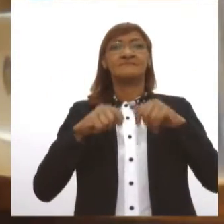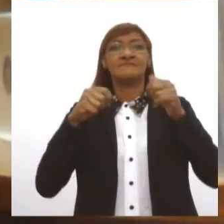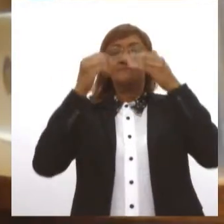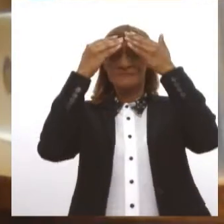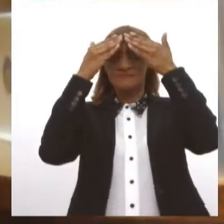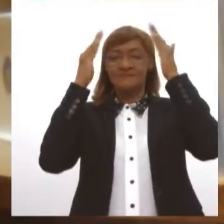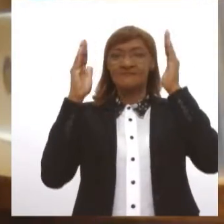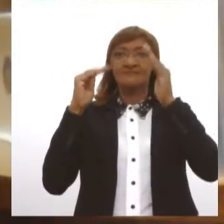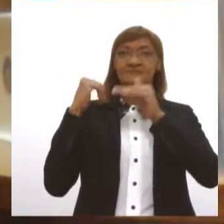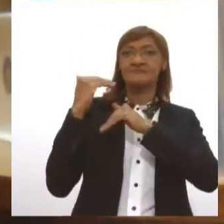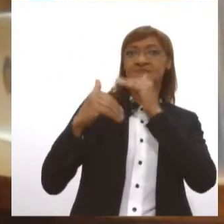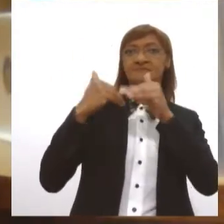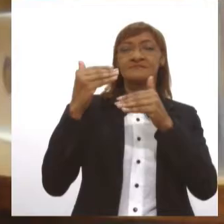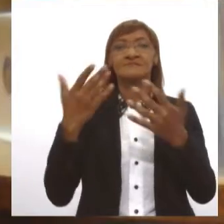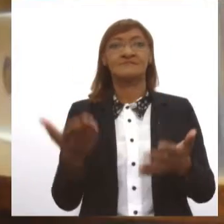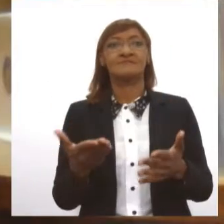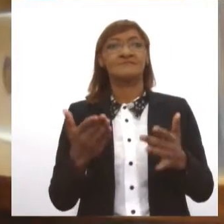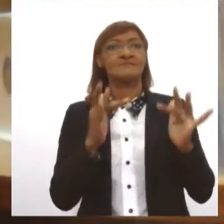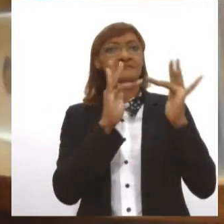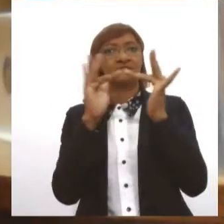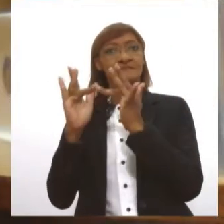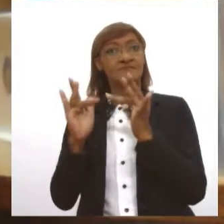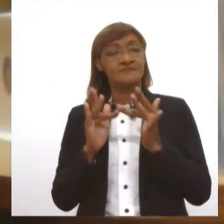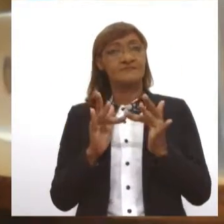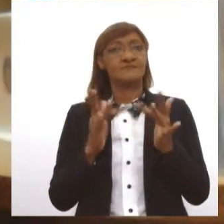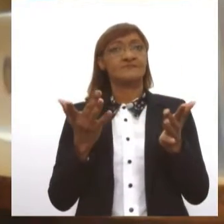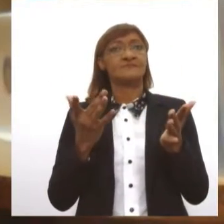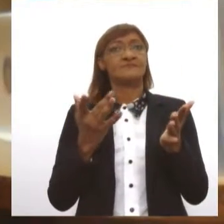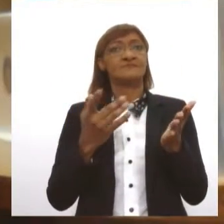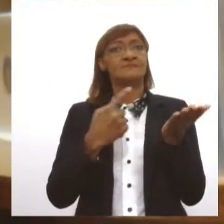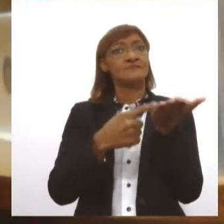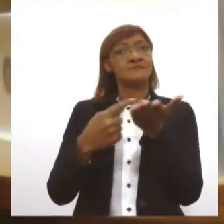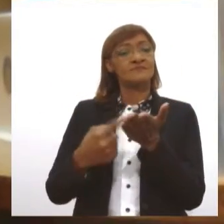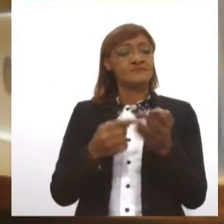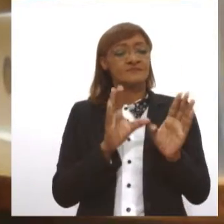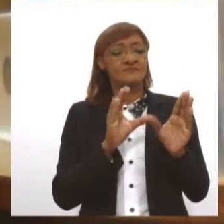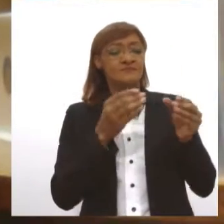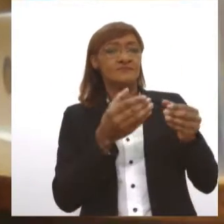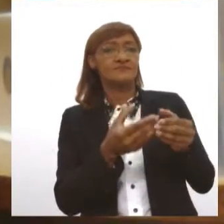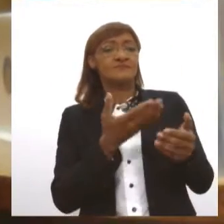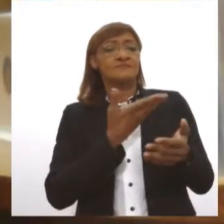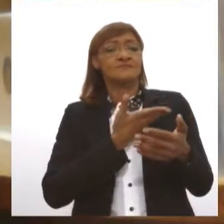fazer amigos, para formar vínculos, para se conectar, né? Até porque